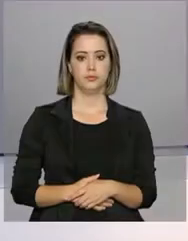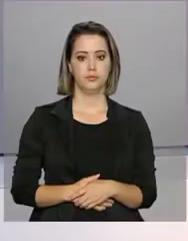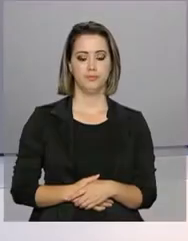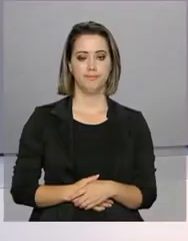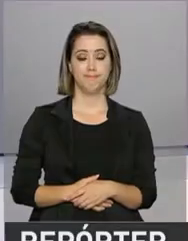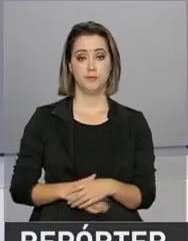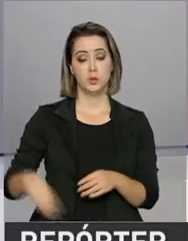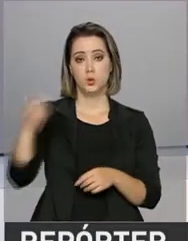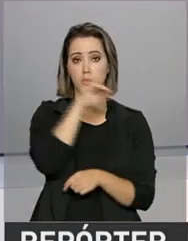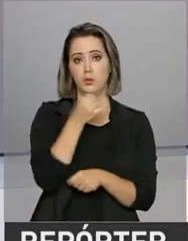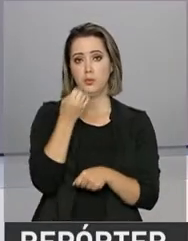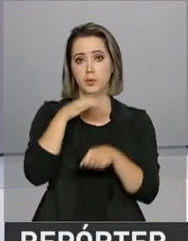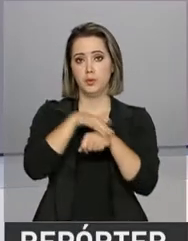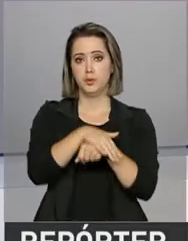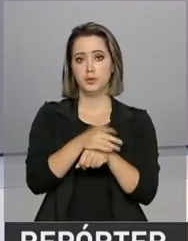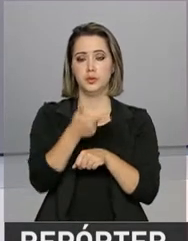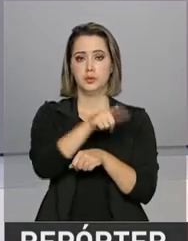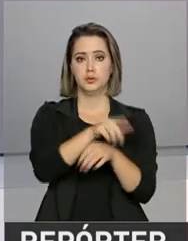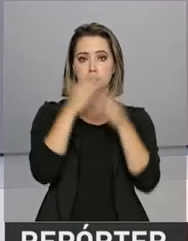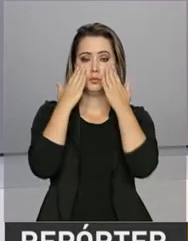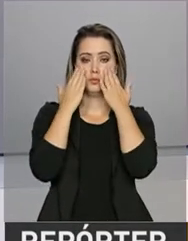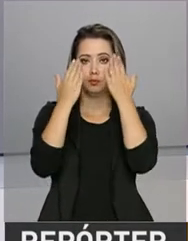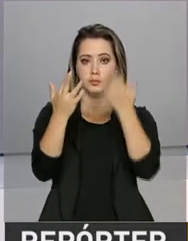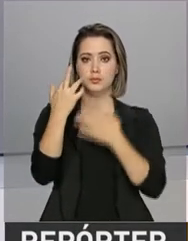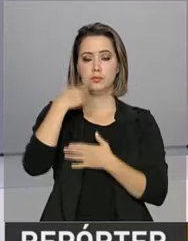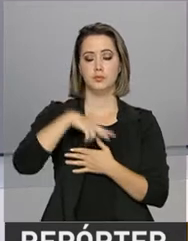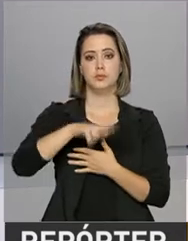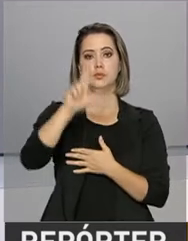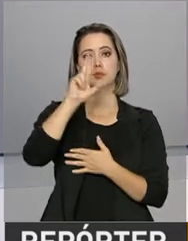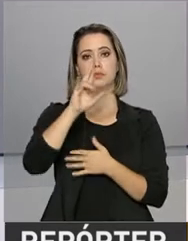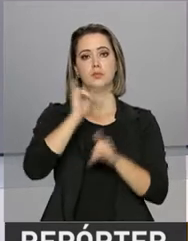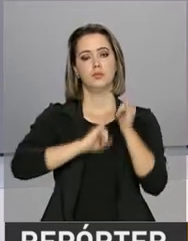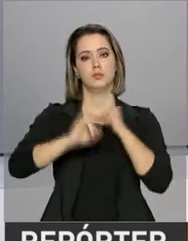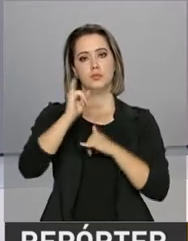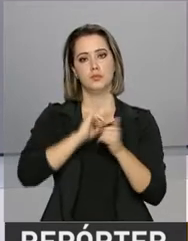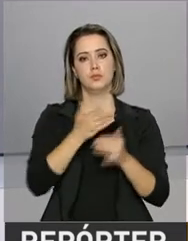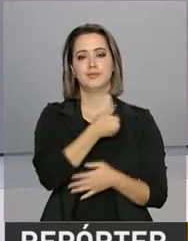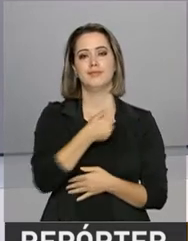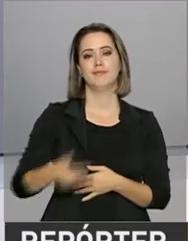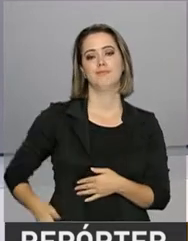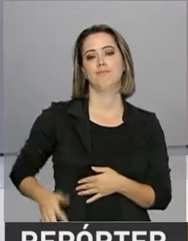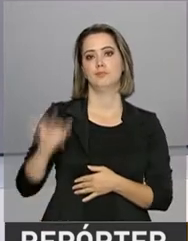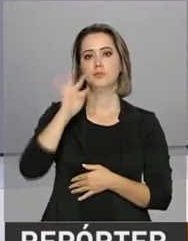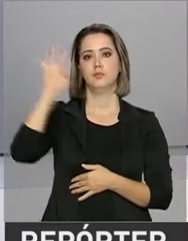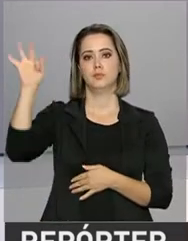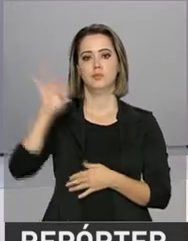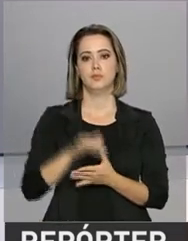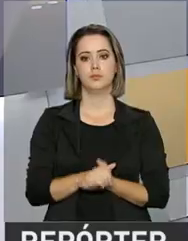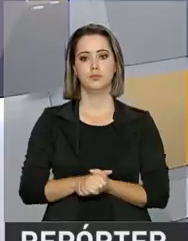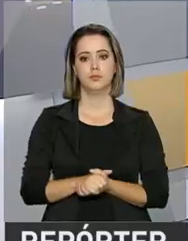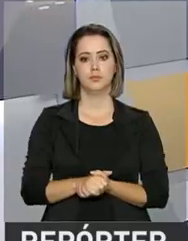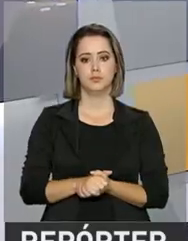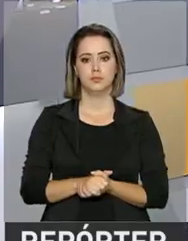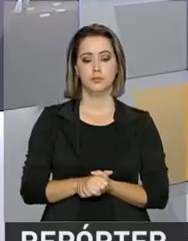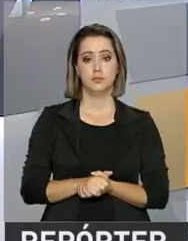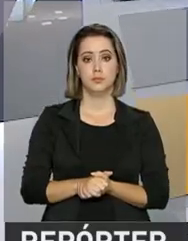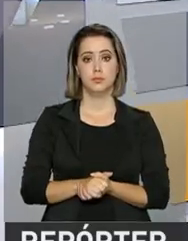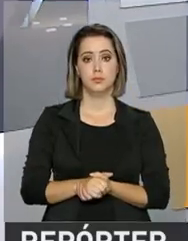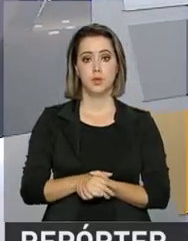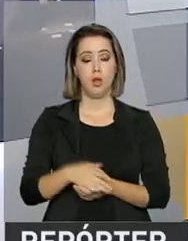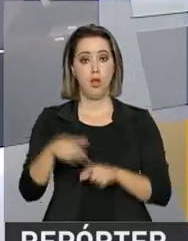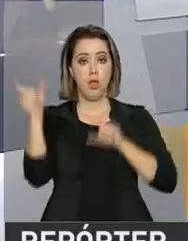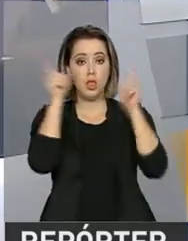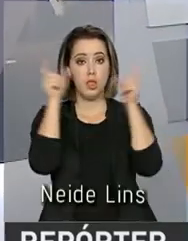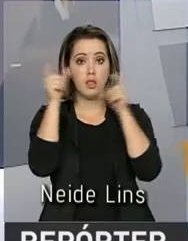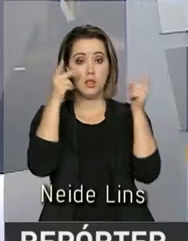olá boa noite no ar mais uma edição do repórter nbr com as notícias do governo federal atrair